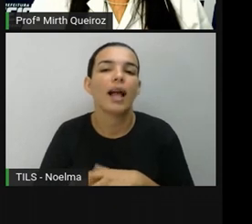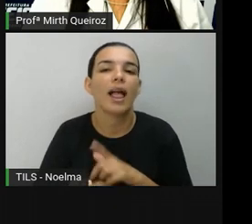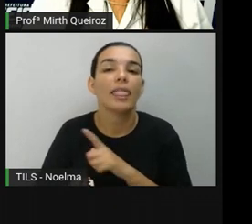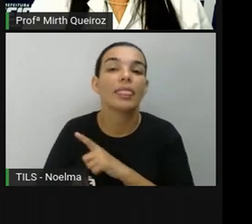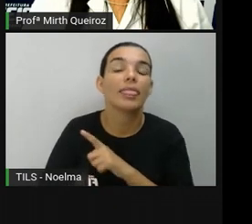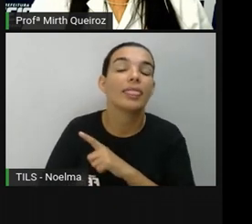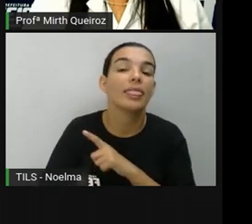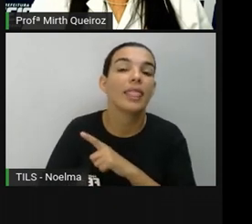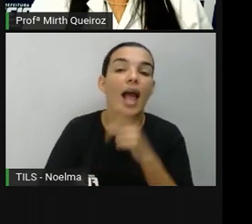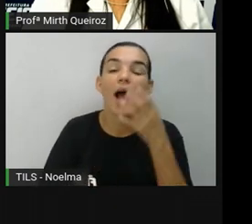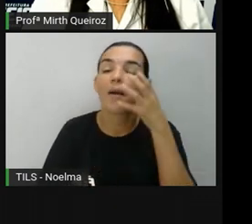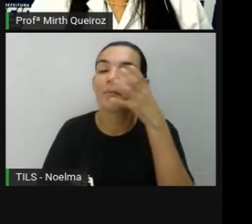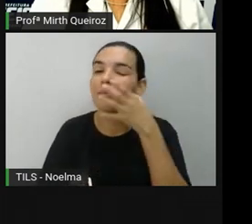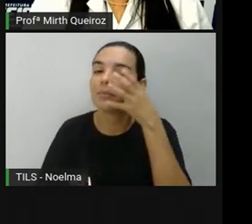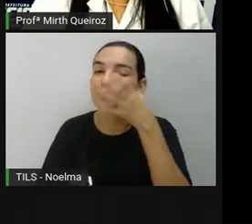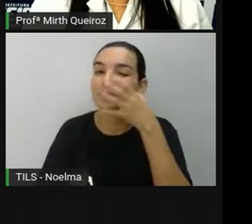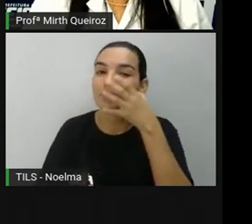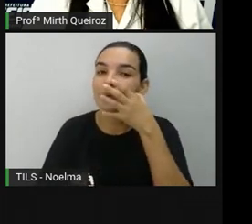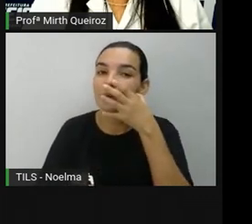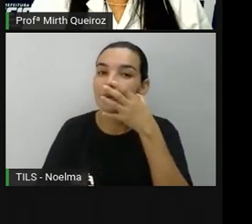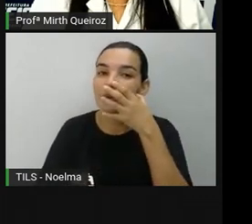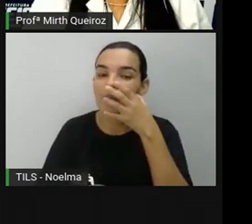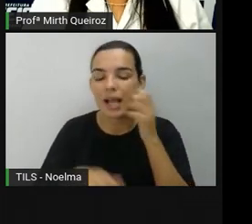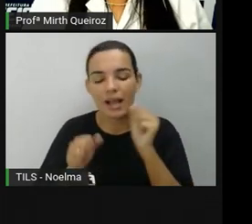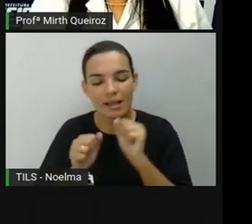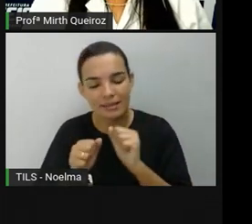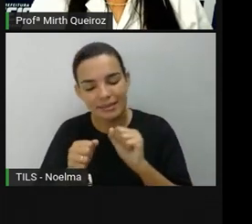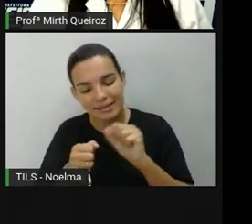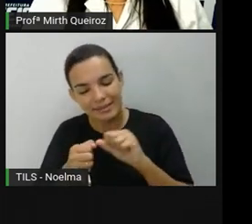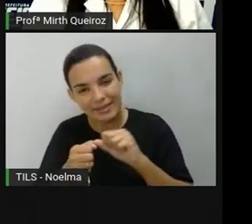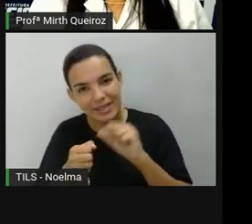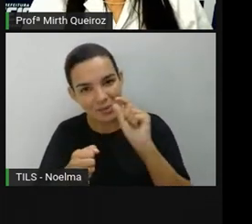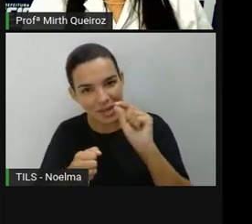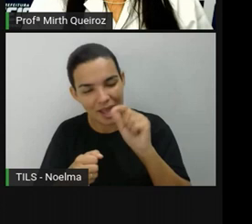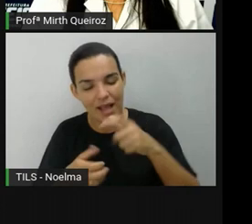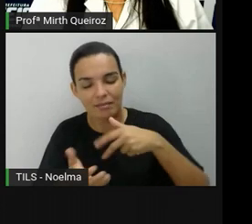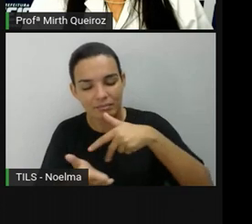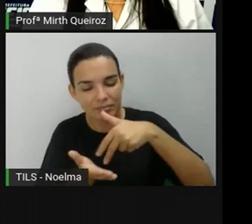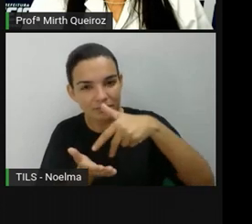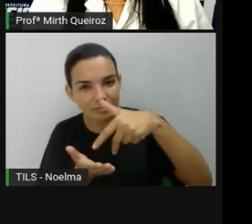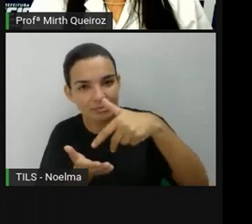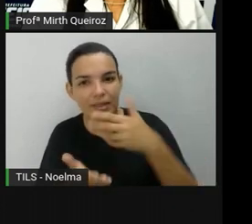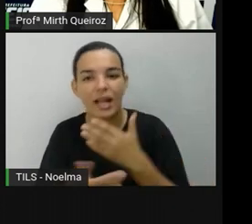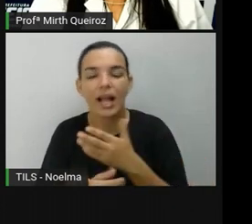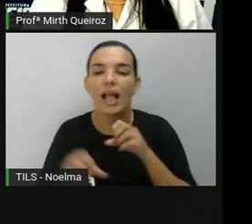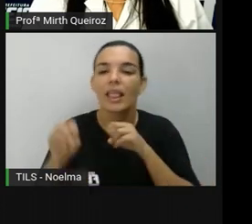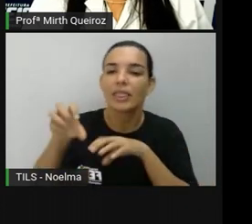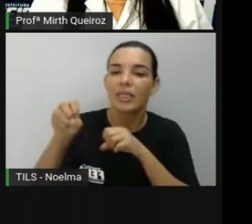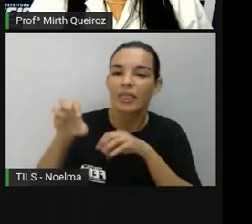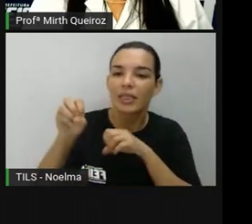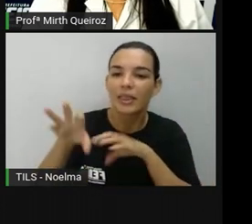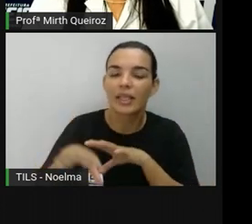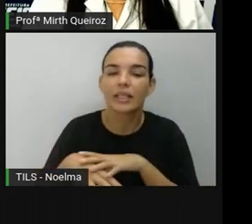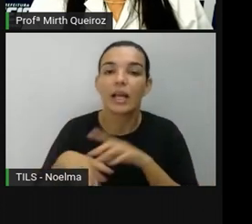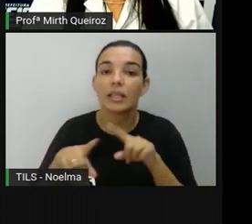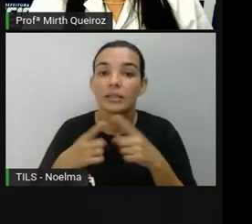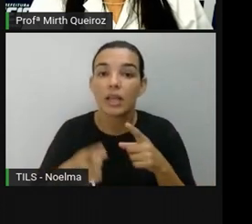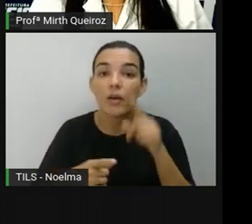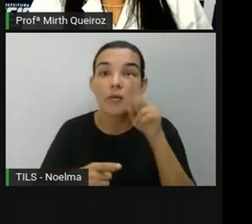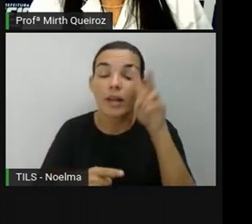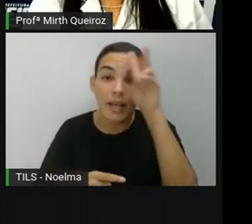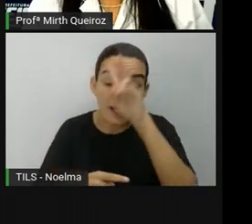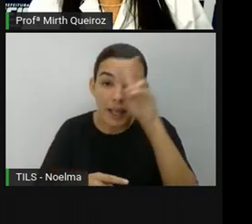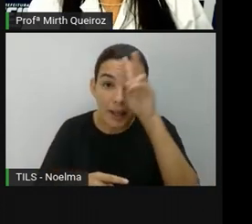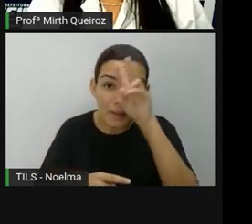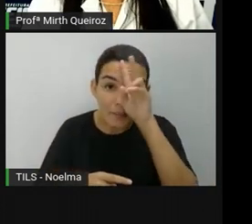tínhamos até uma musiquinha, né? Em Ação, Caminhos da Educação, onde proporam a vocês fazer um vídeo